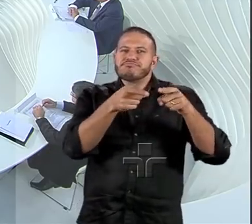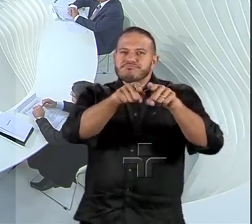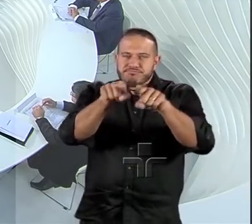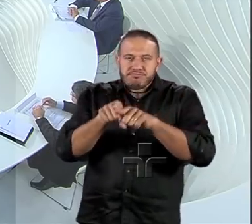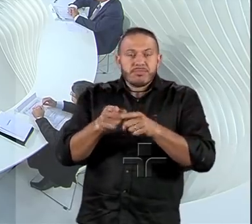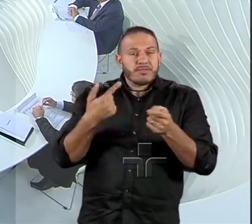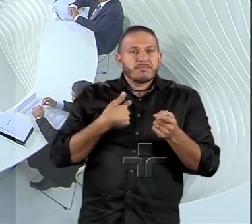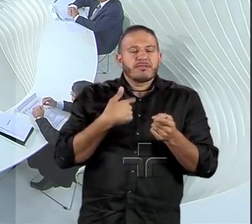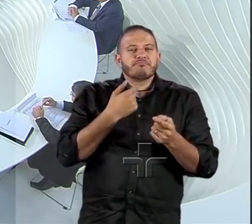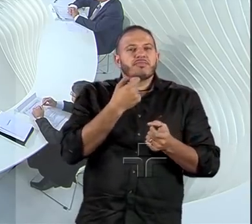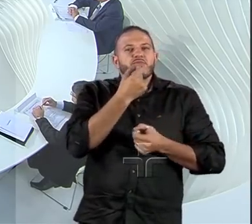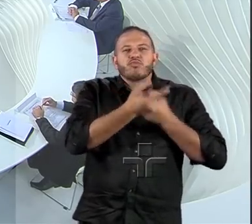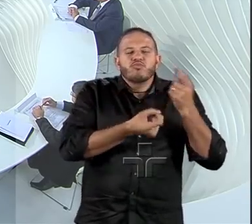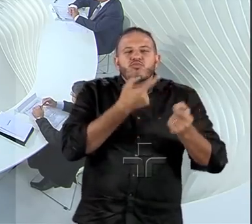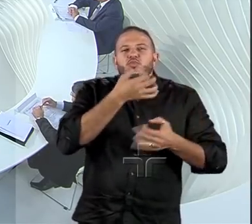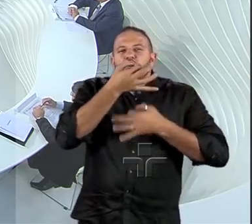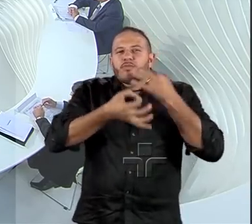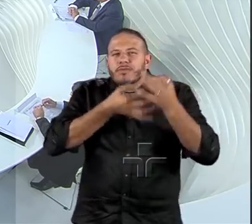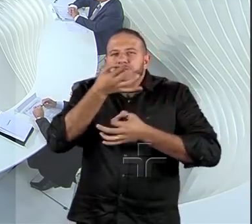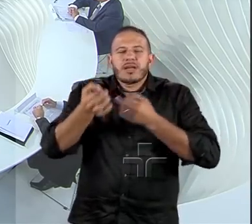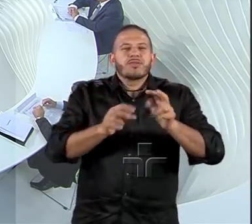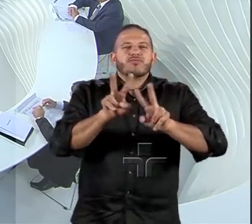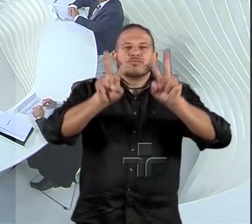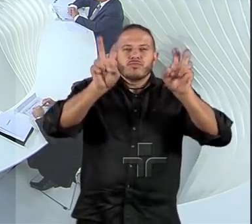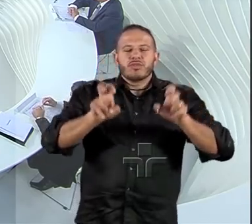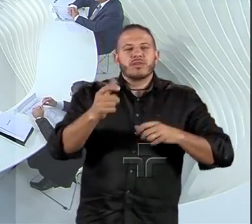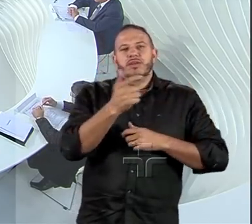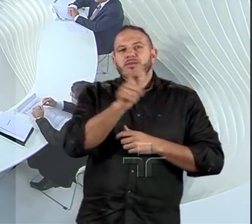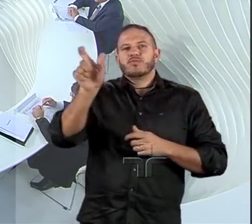façam algum comentário sobre o